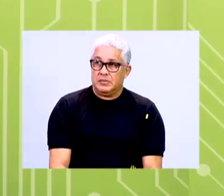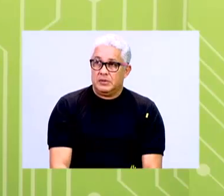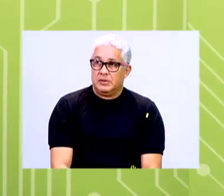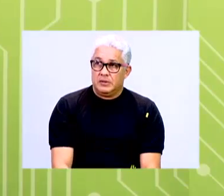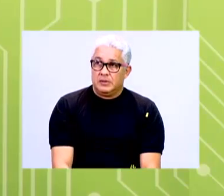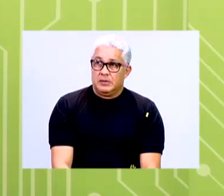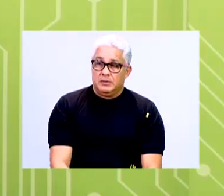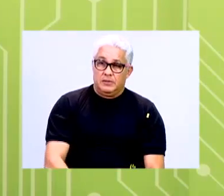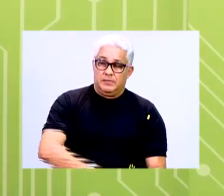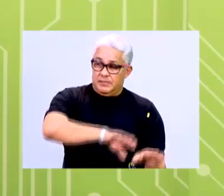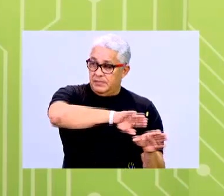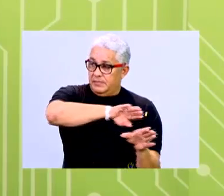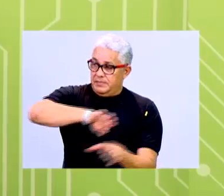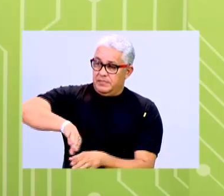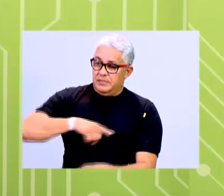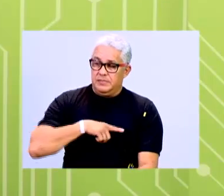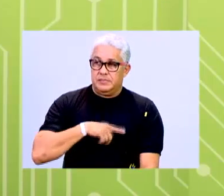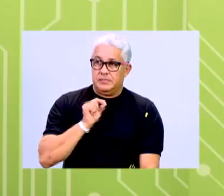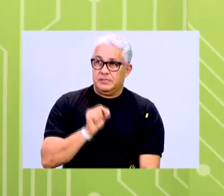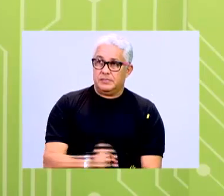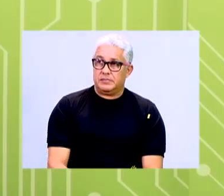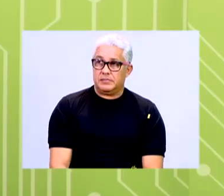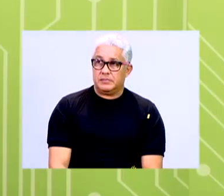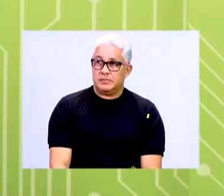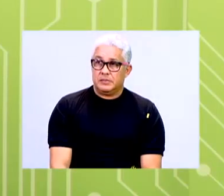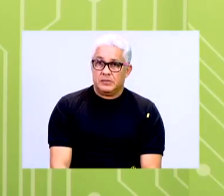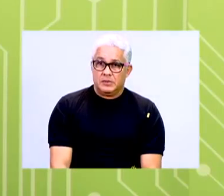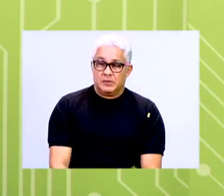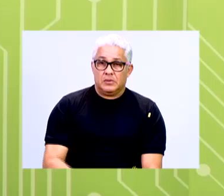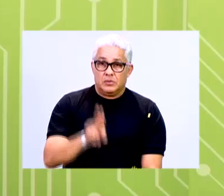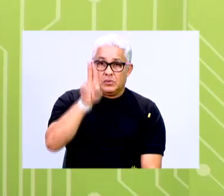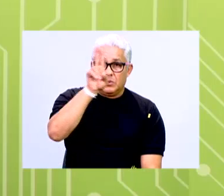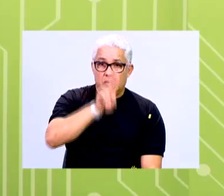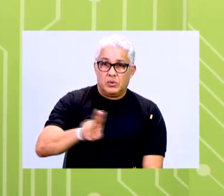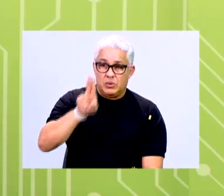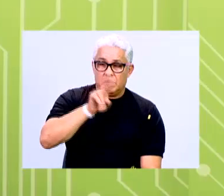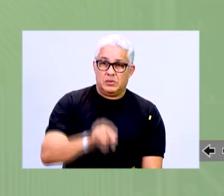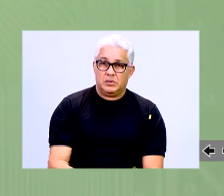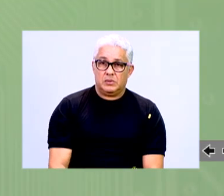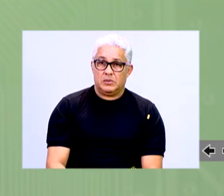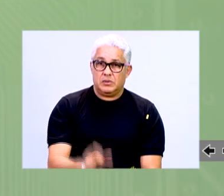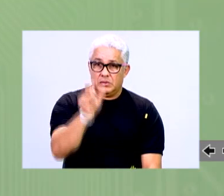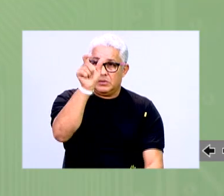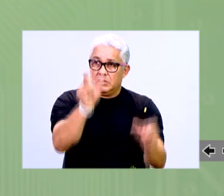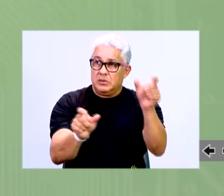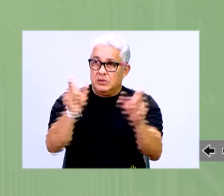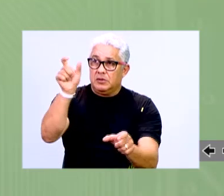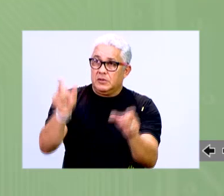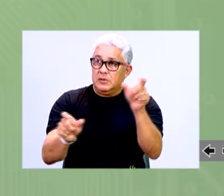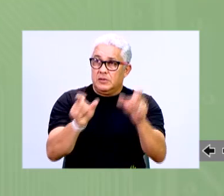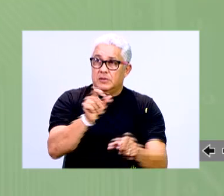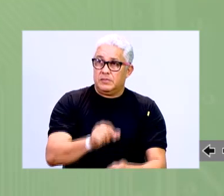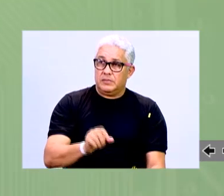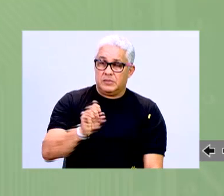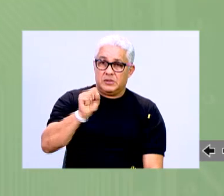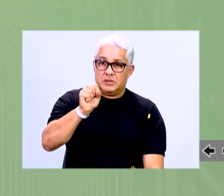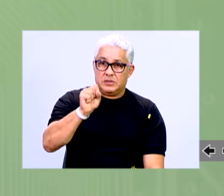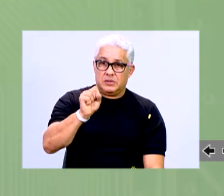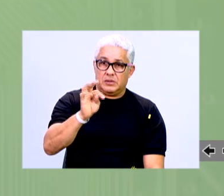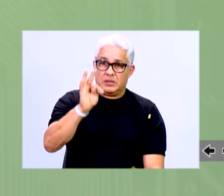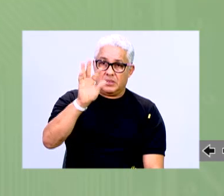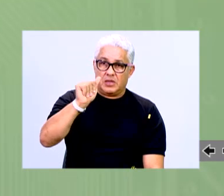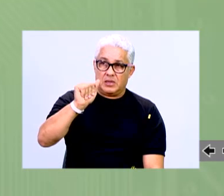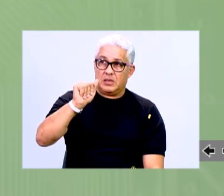Bom, aí temos stakeholders e usuários. Usuários são todos aqueles